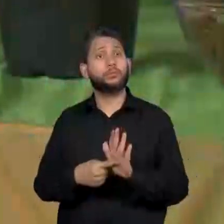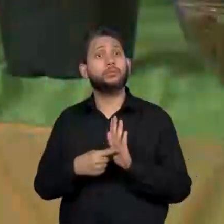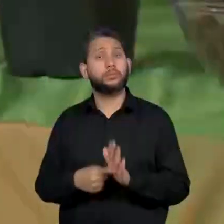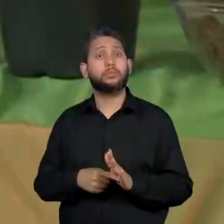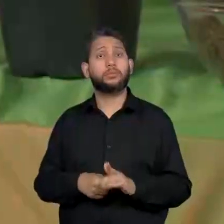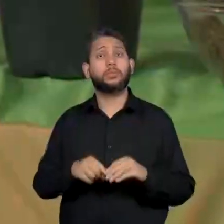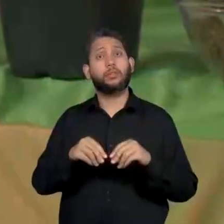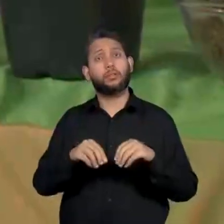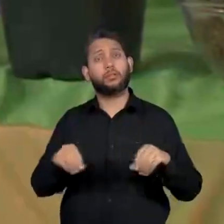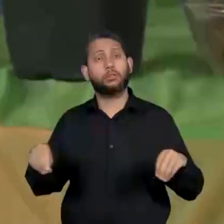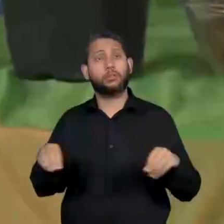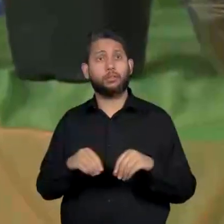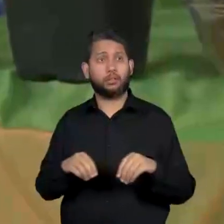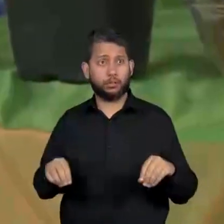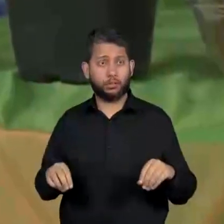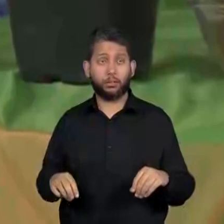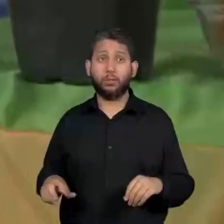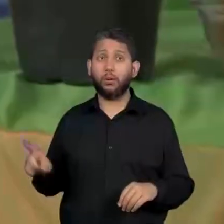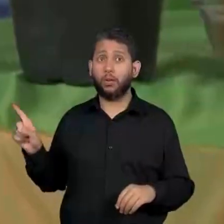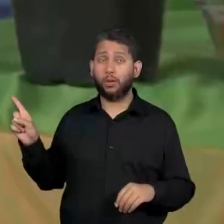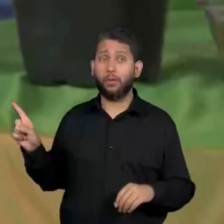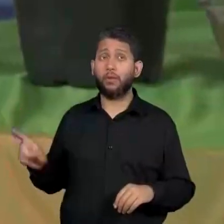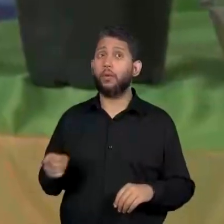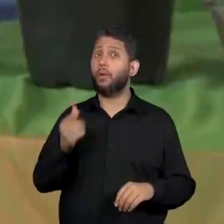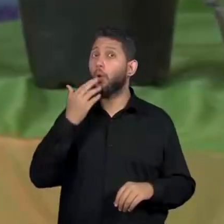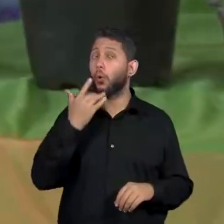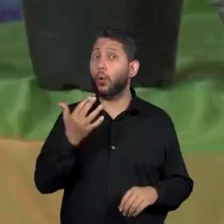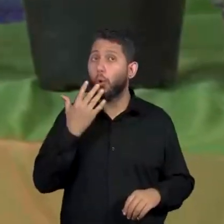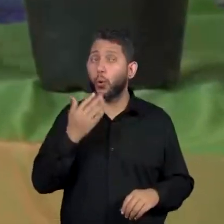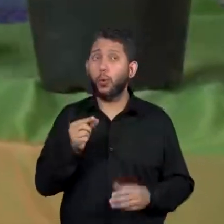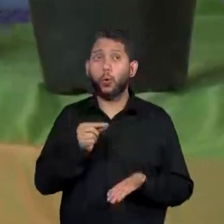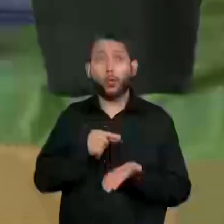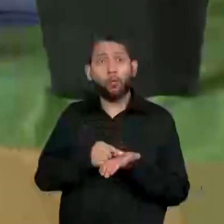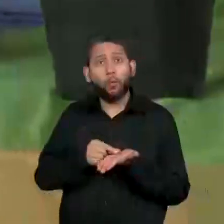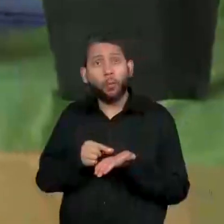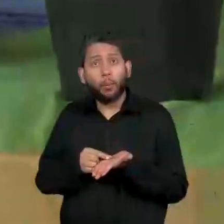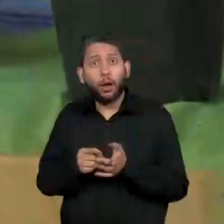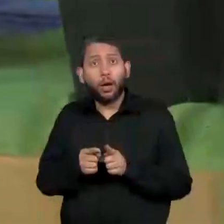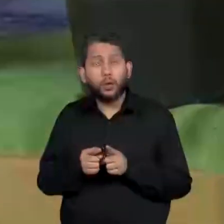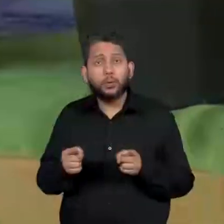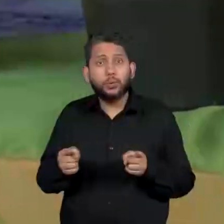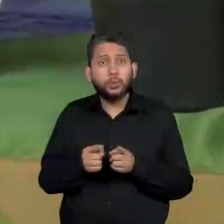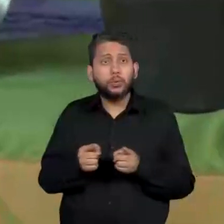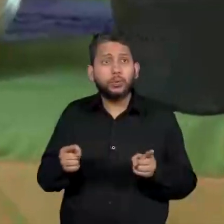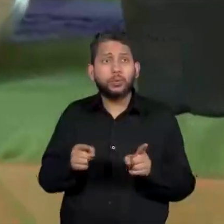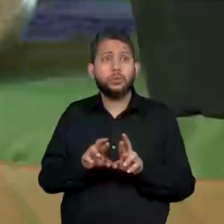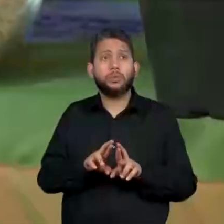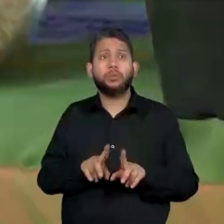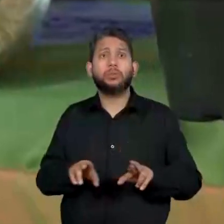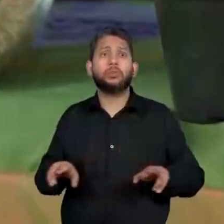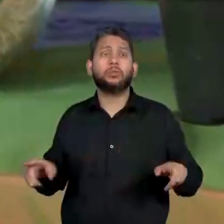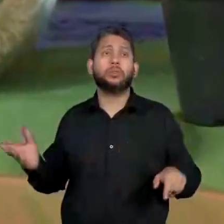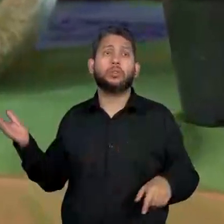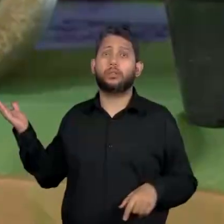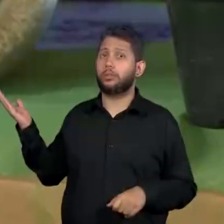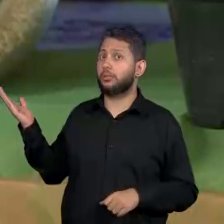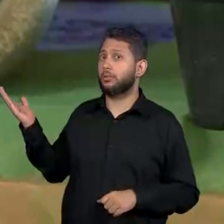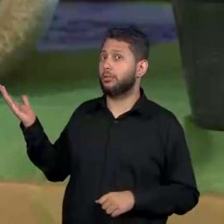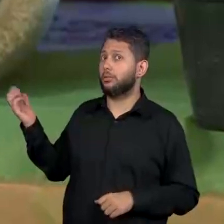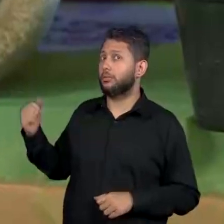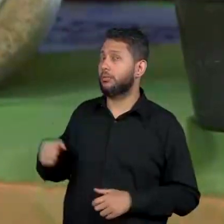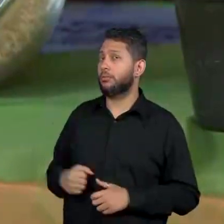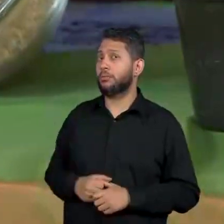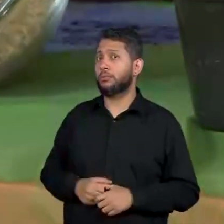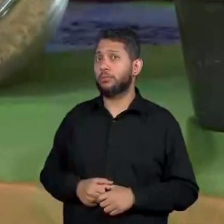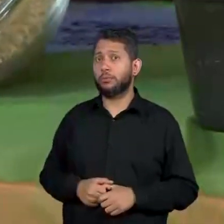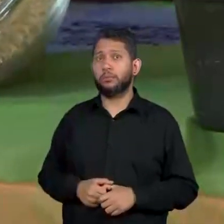tipos de solo, que eles têm aí diversos formatos, não é? Diversas as partículas em diversos tamanhos